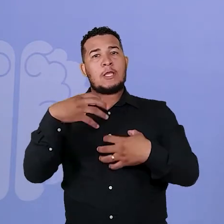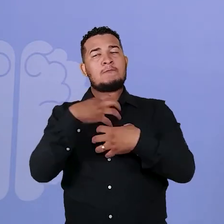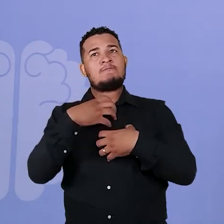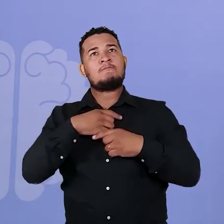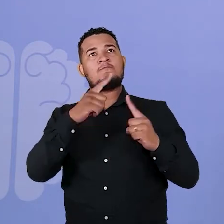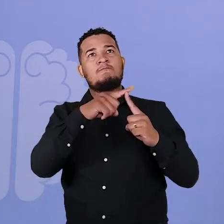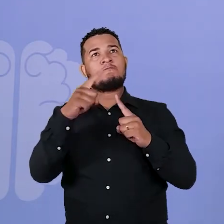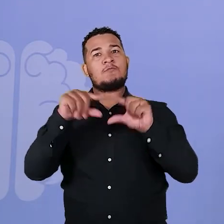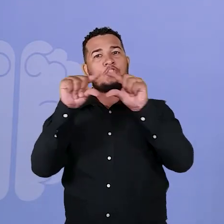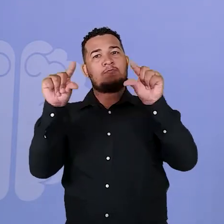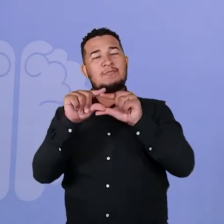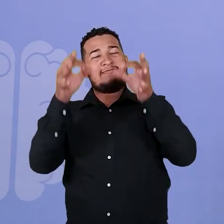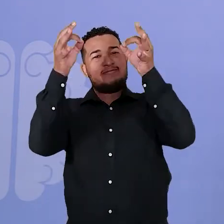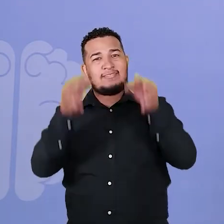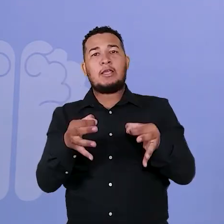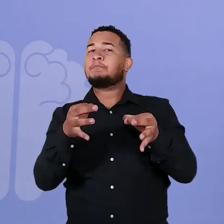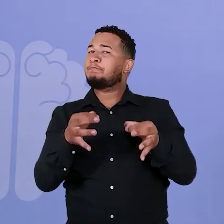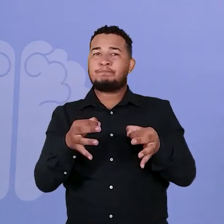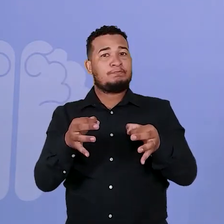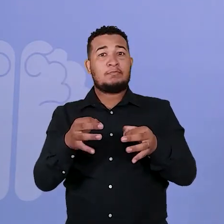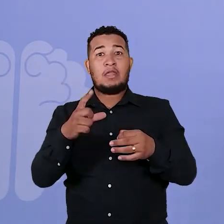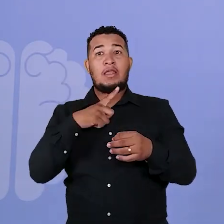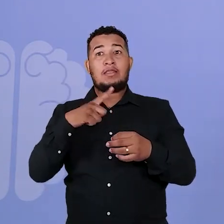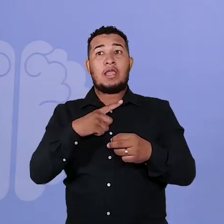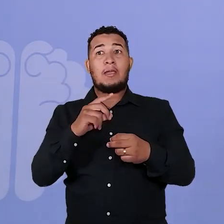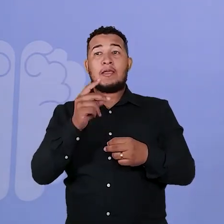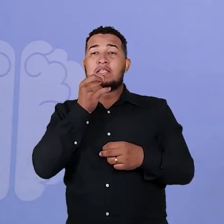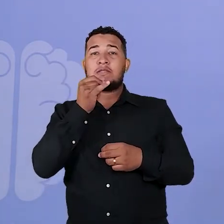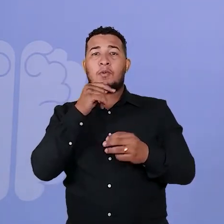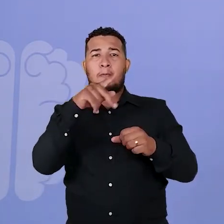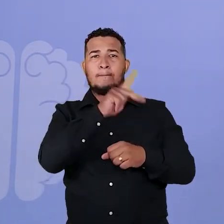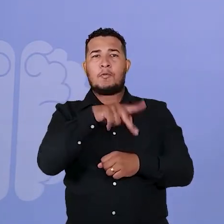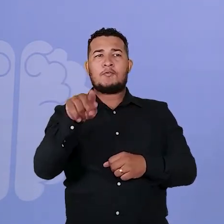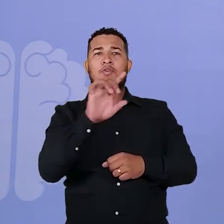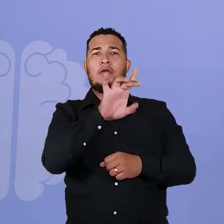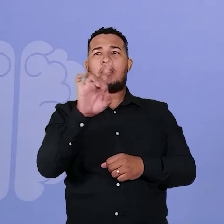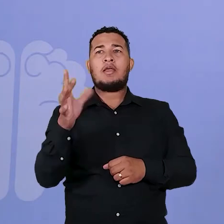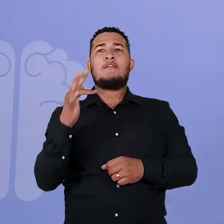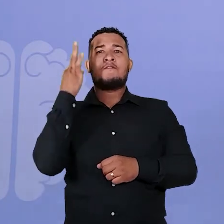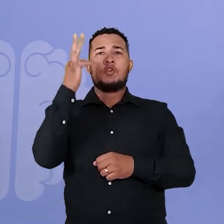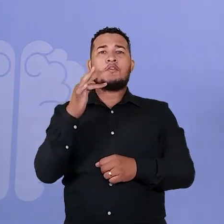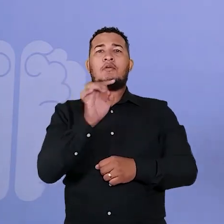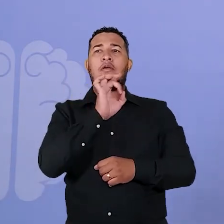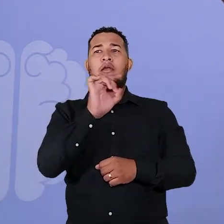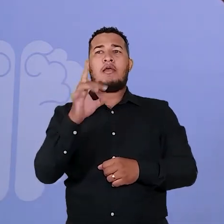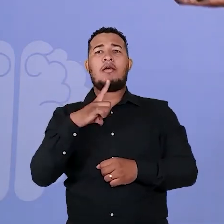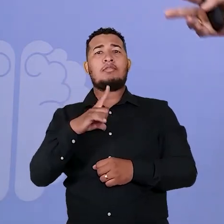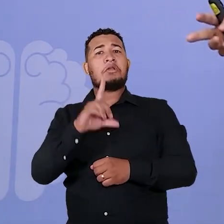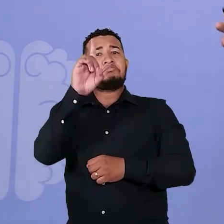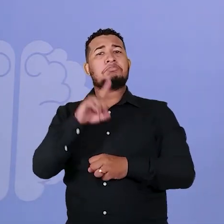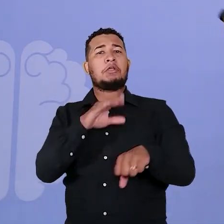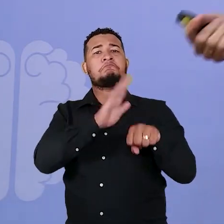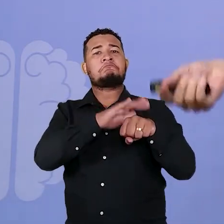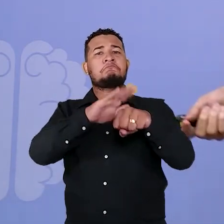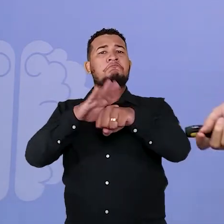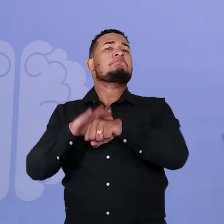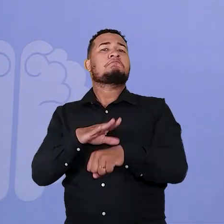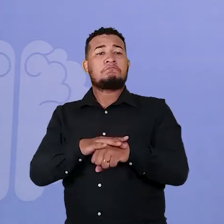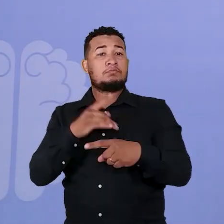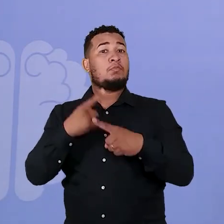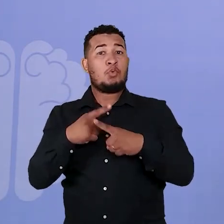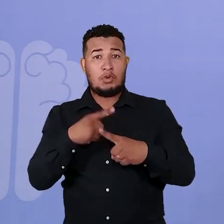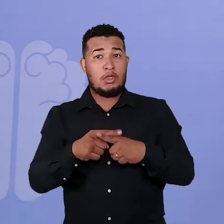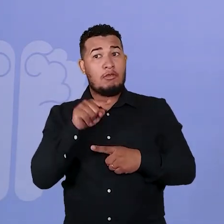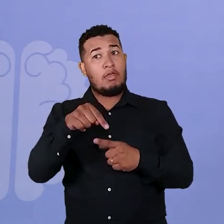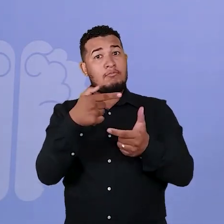Não existe fórmula certa para fazer filosofia. Cada professor, cada filósofo tem o seu jeito de